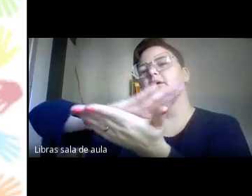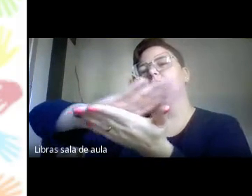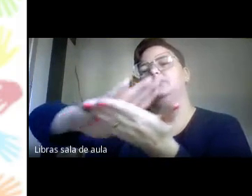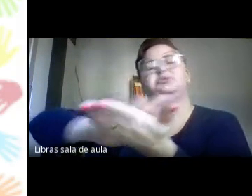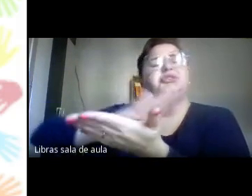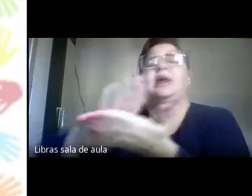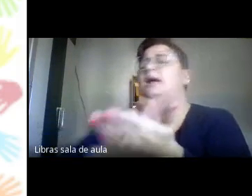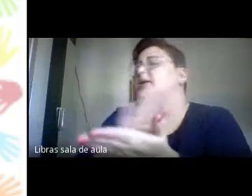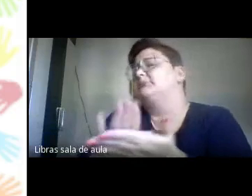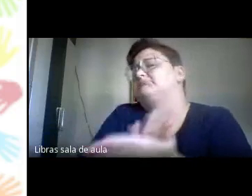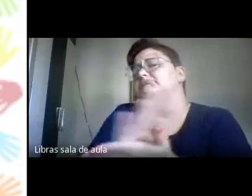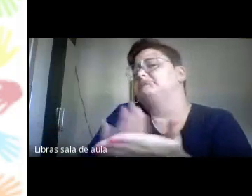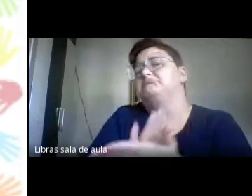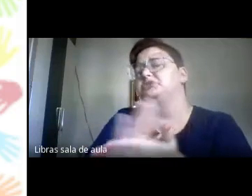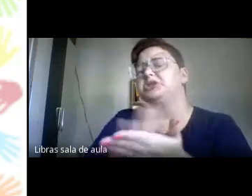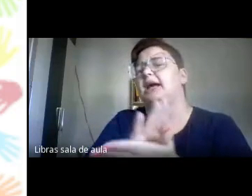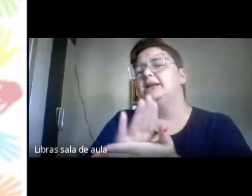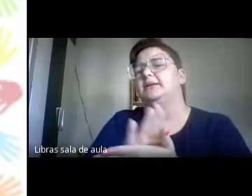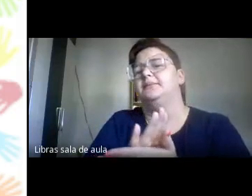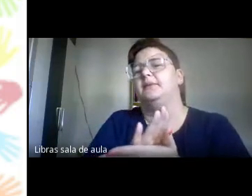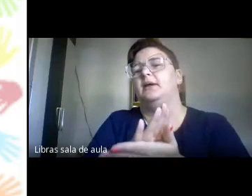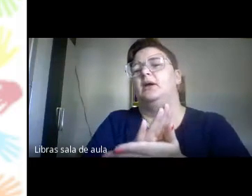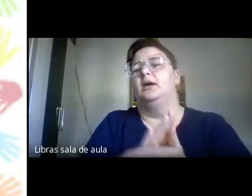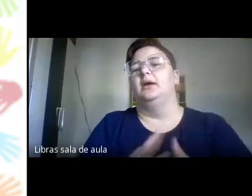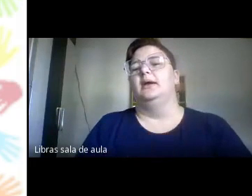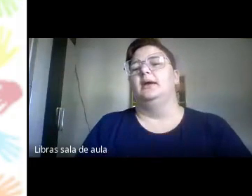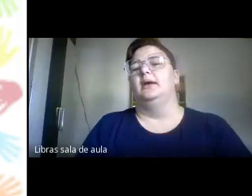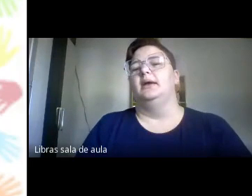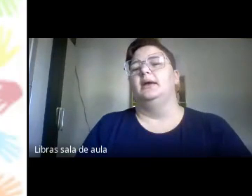ó. De nada, de nada.